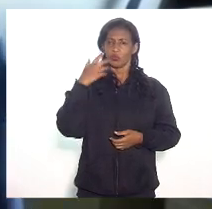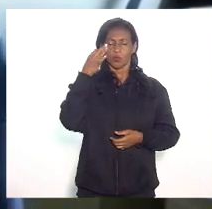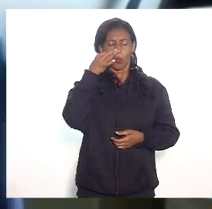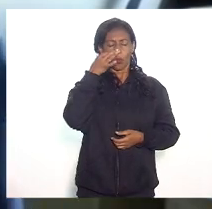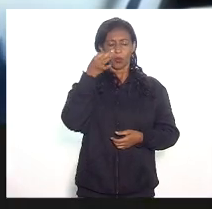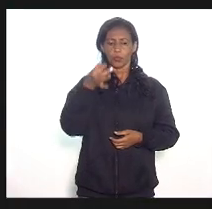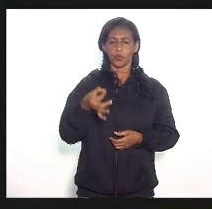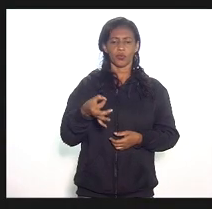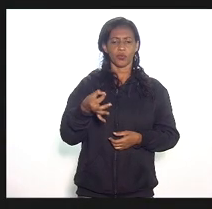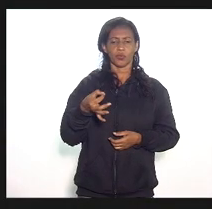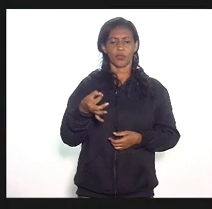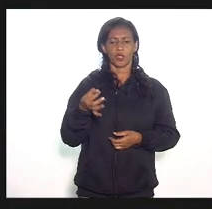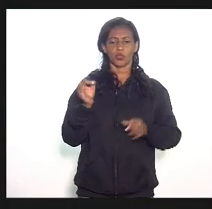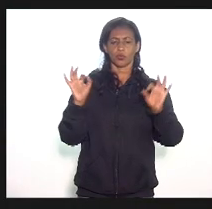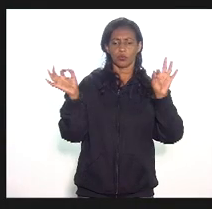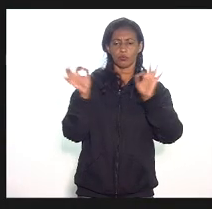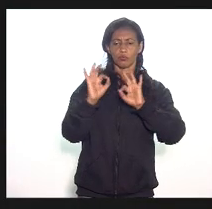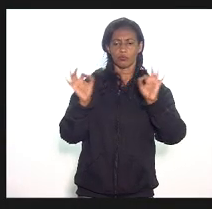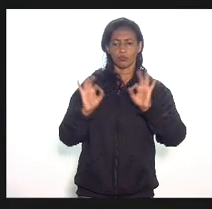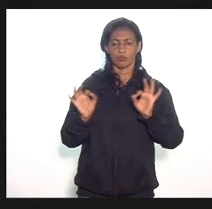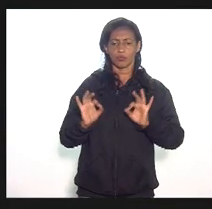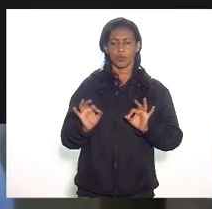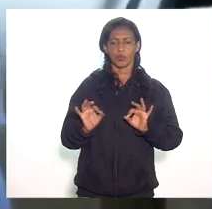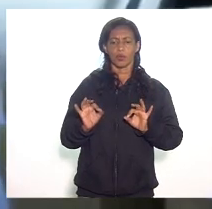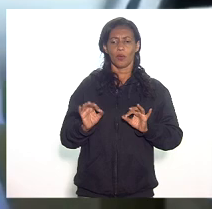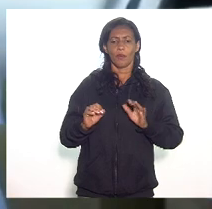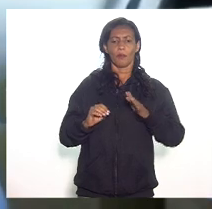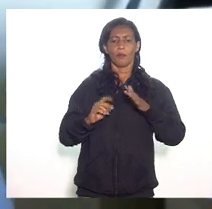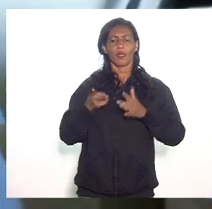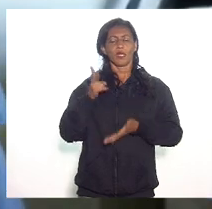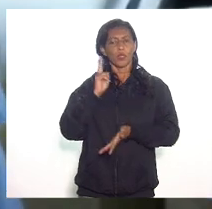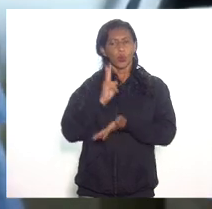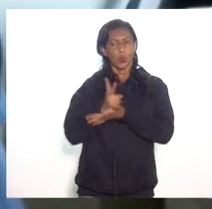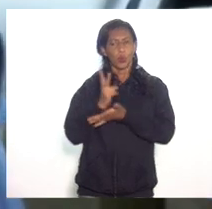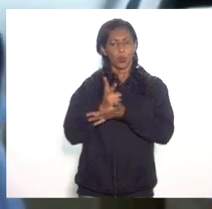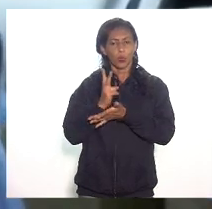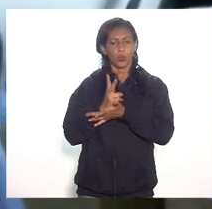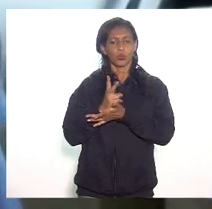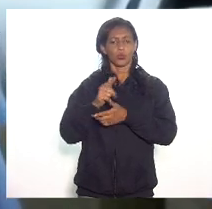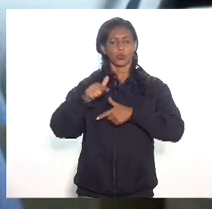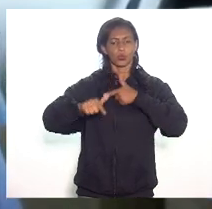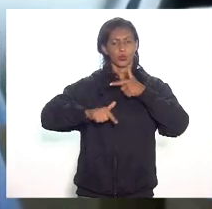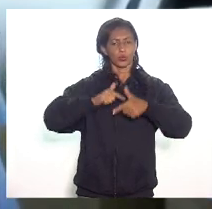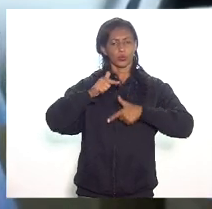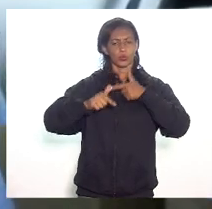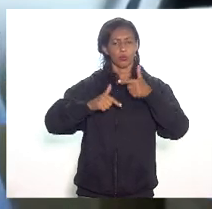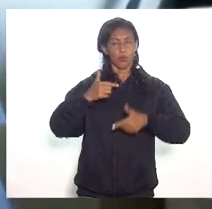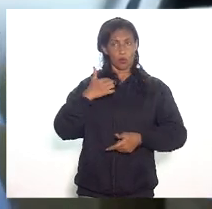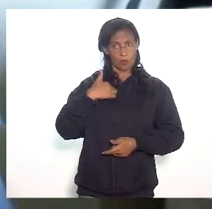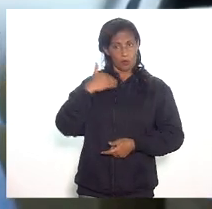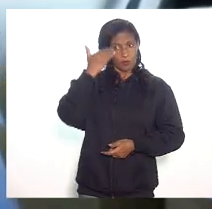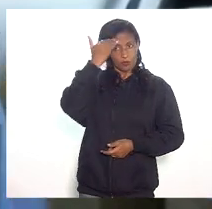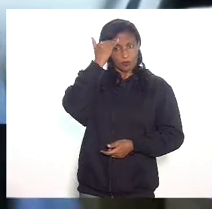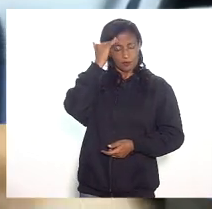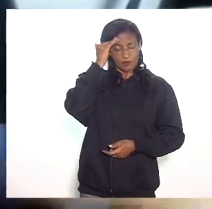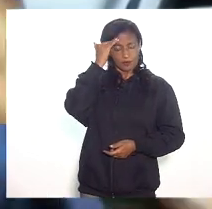que esse projeto pudesse continuar. porque, no meu entendimento...